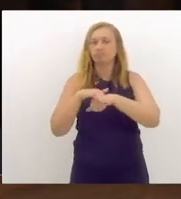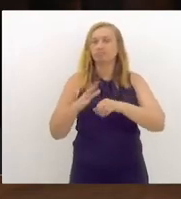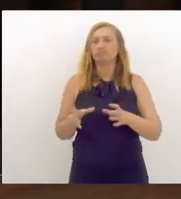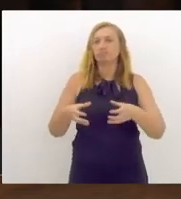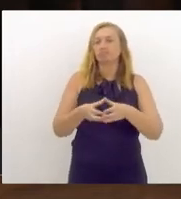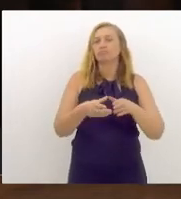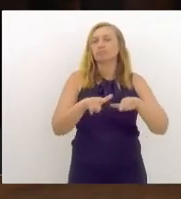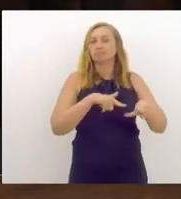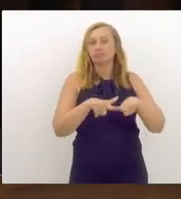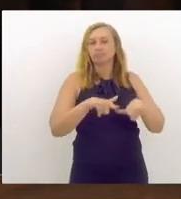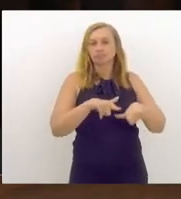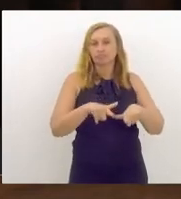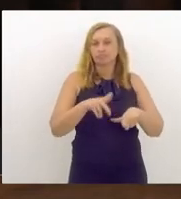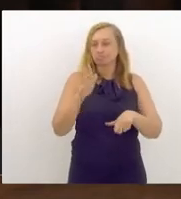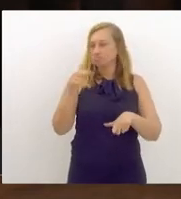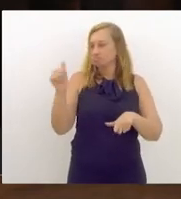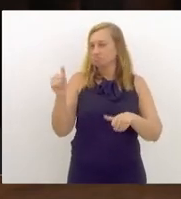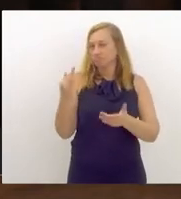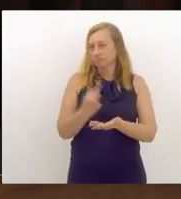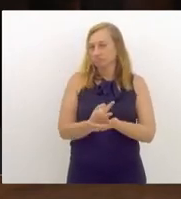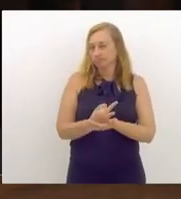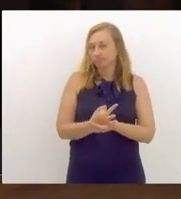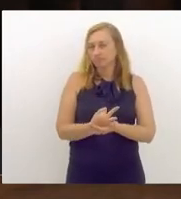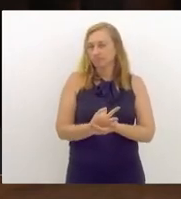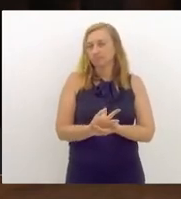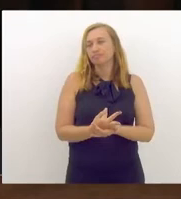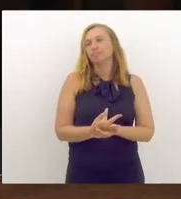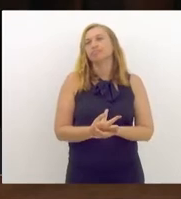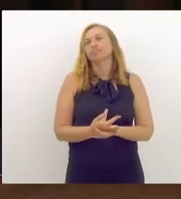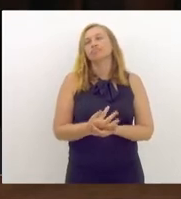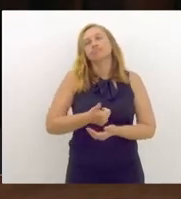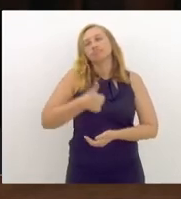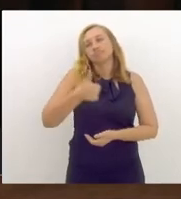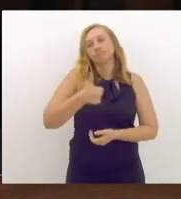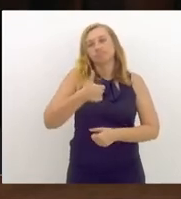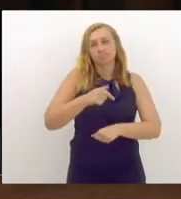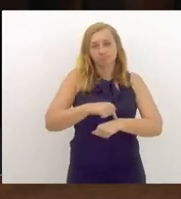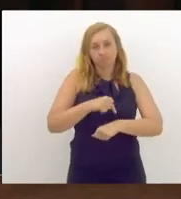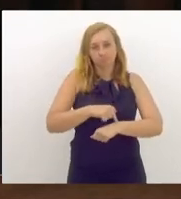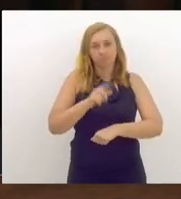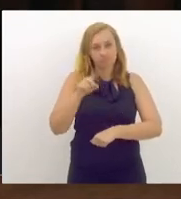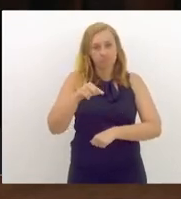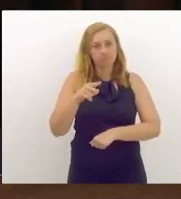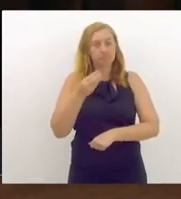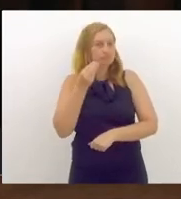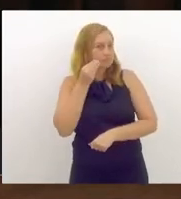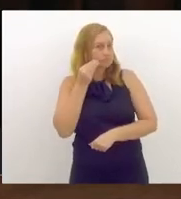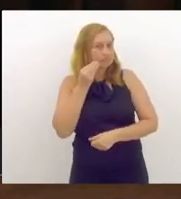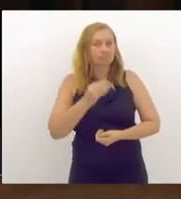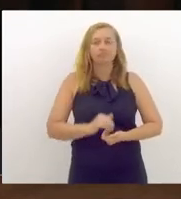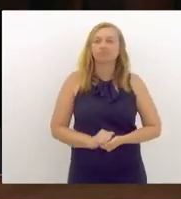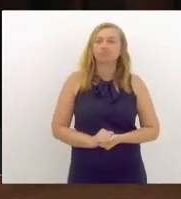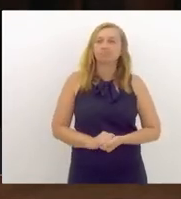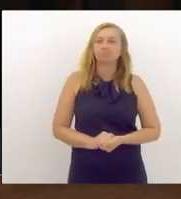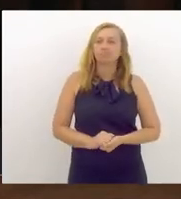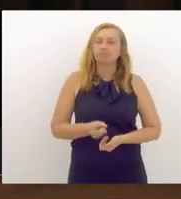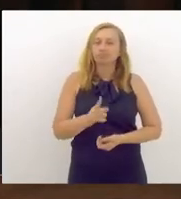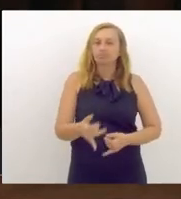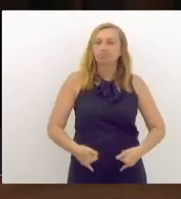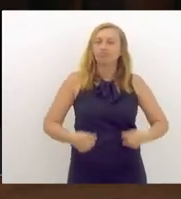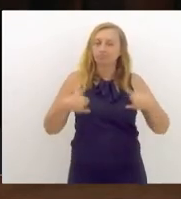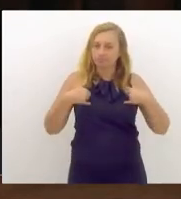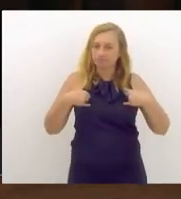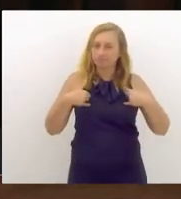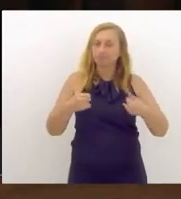a comissão do trabalho né Eu nunca faltei né Acho que desde do primeiro ano né E sempre me